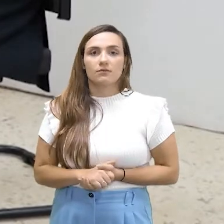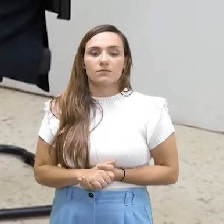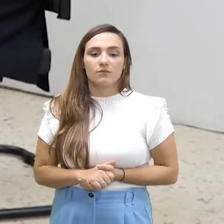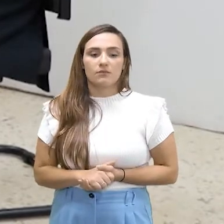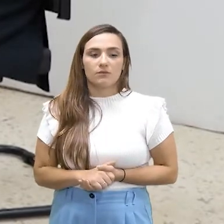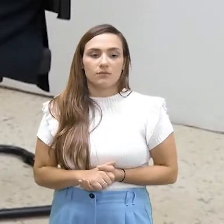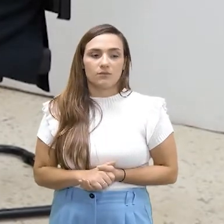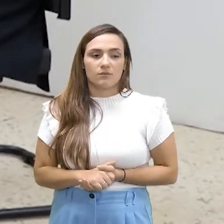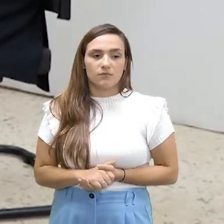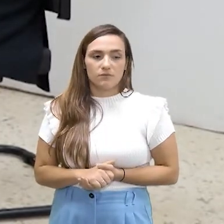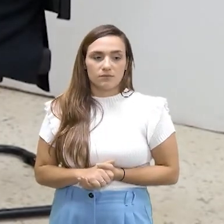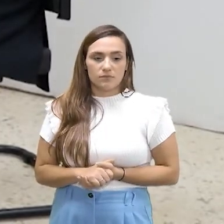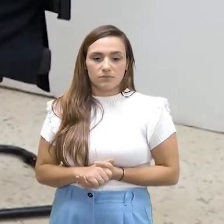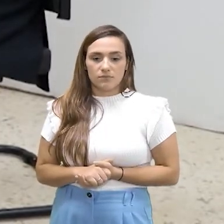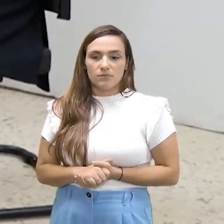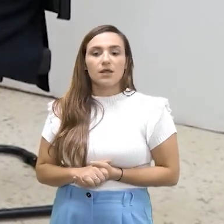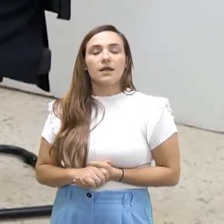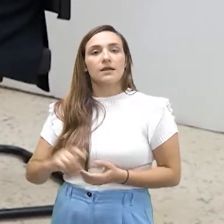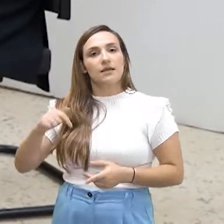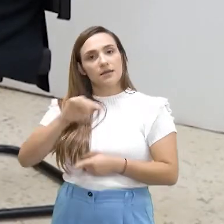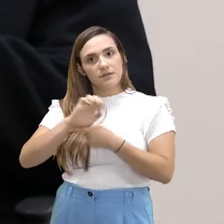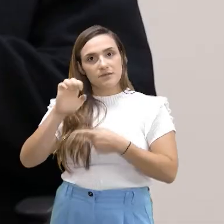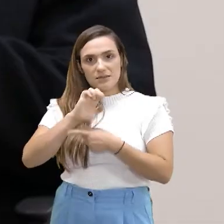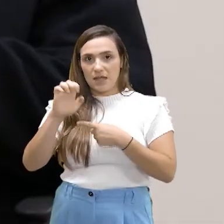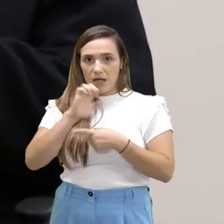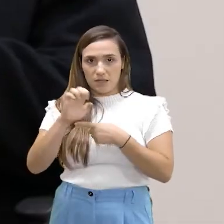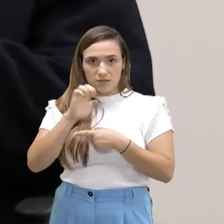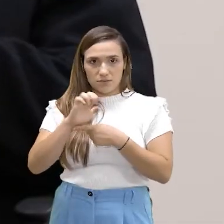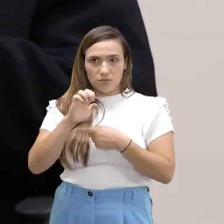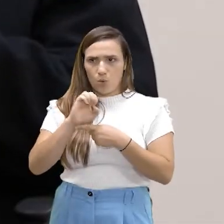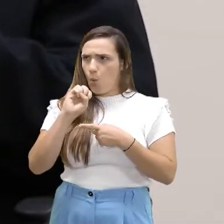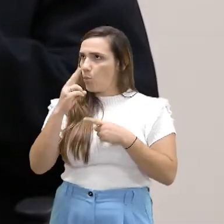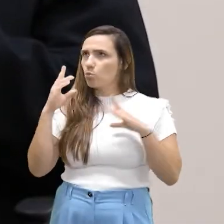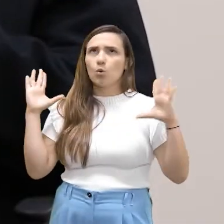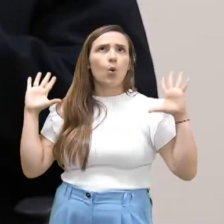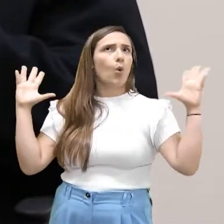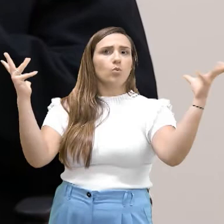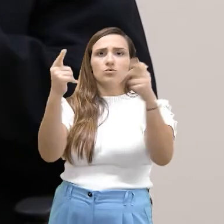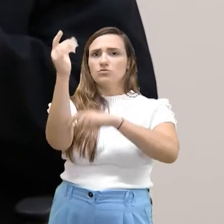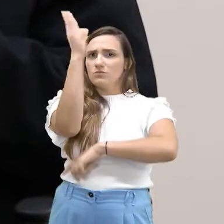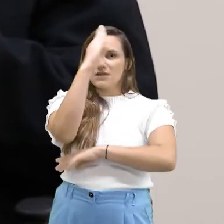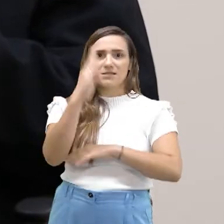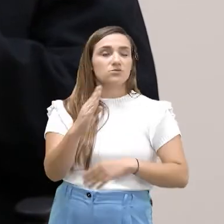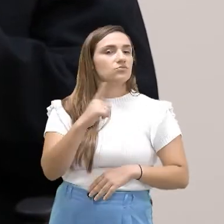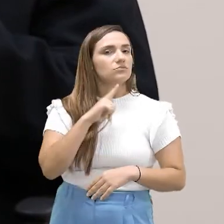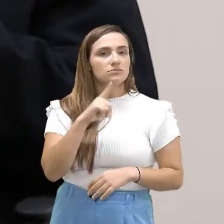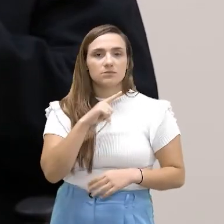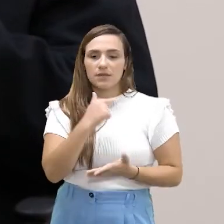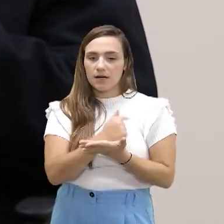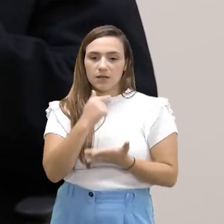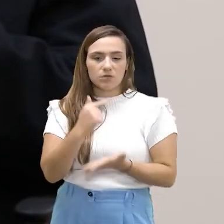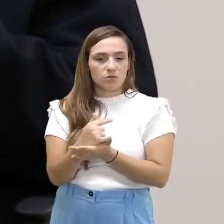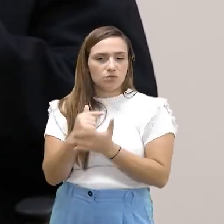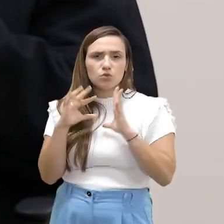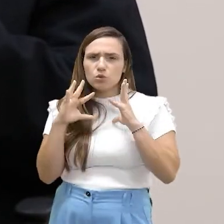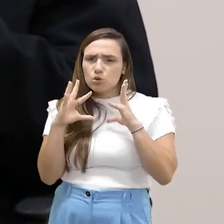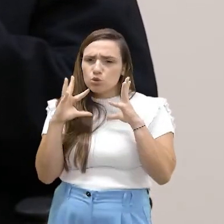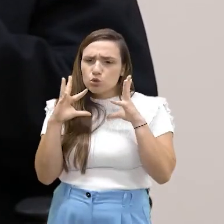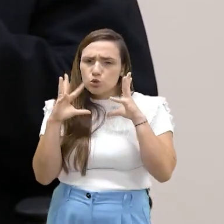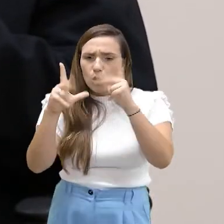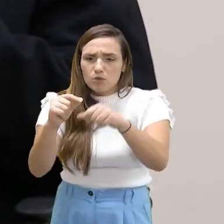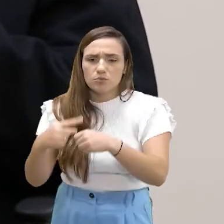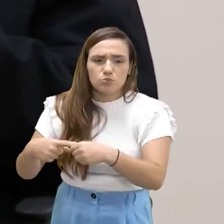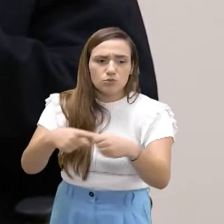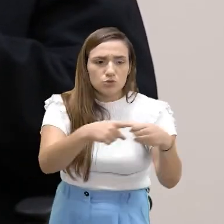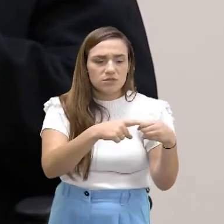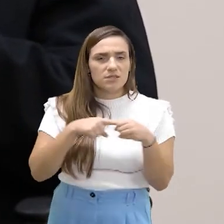Nós temos no Estado e em todo o Brasil, obviamente, cartórios em todos os distritos e em todos os municípios, né?